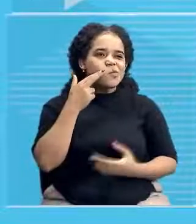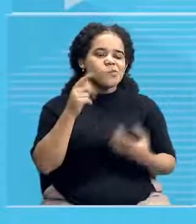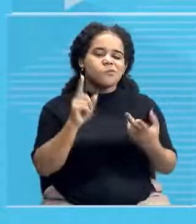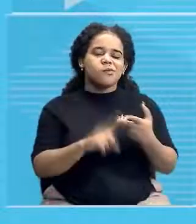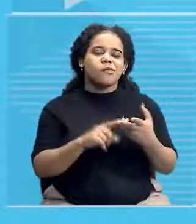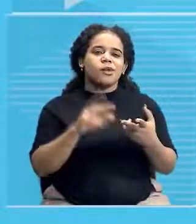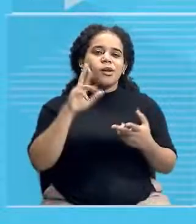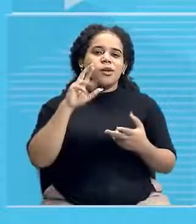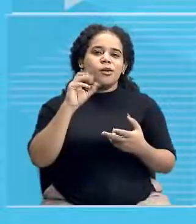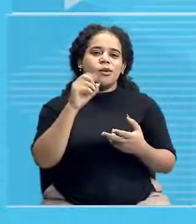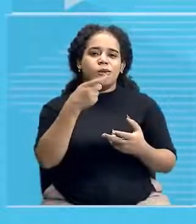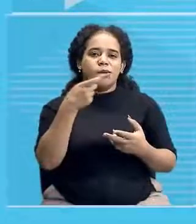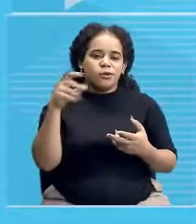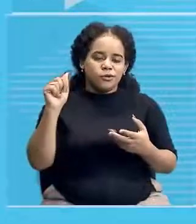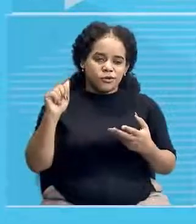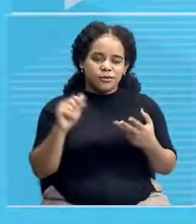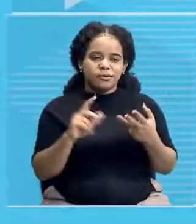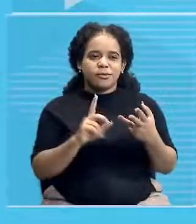roxa,